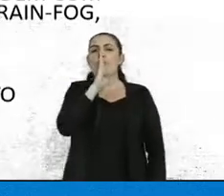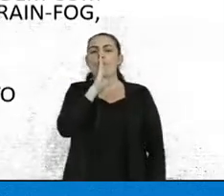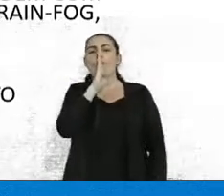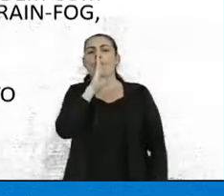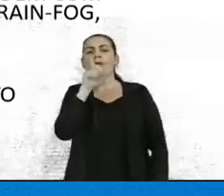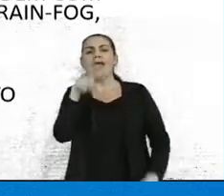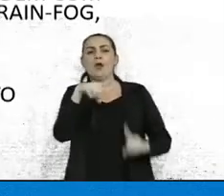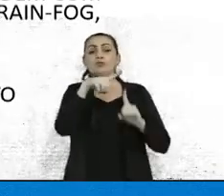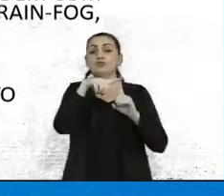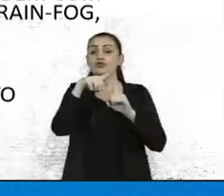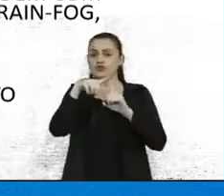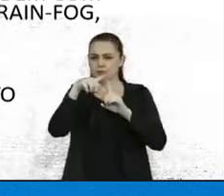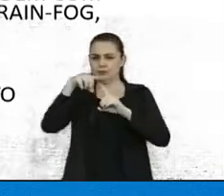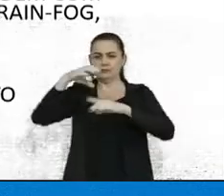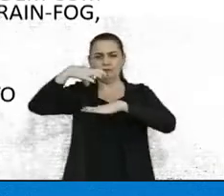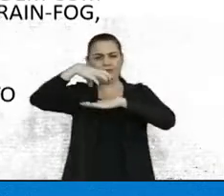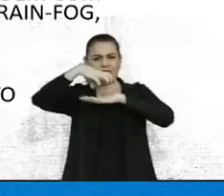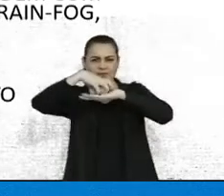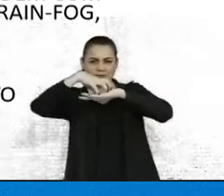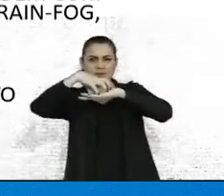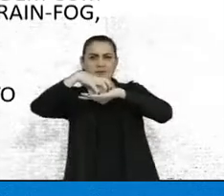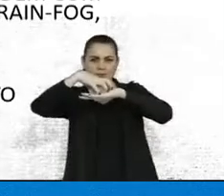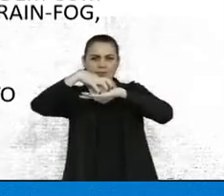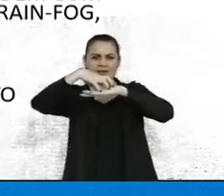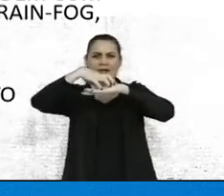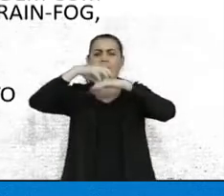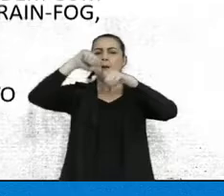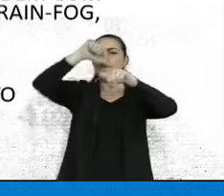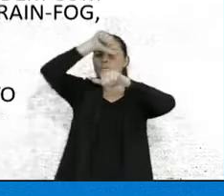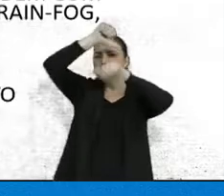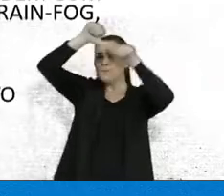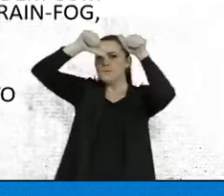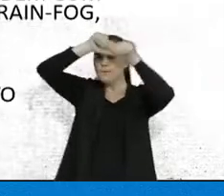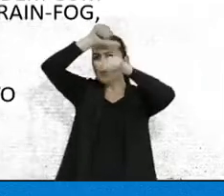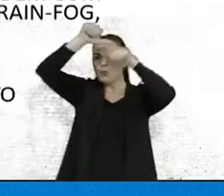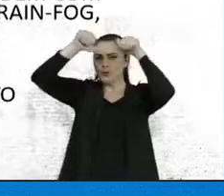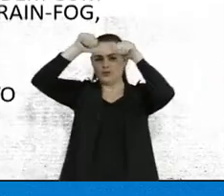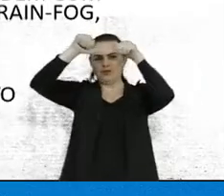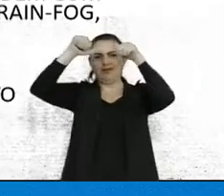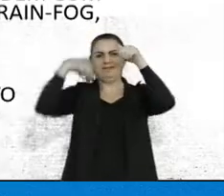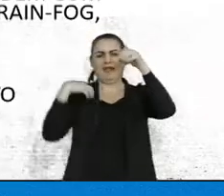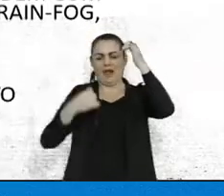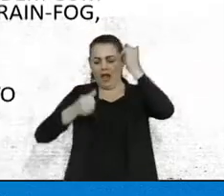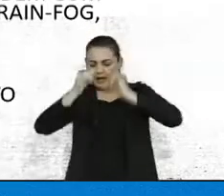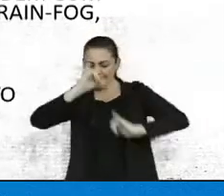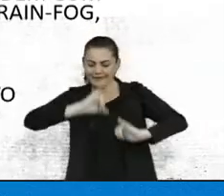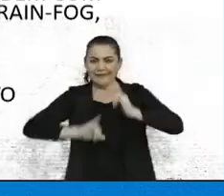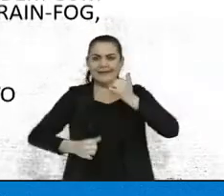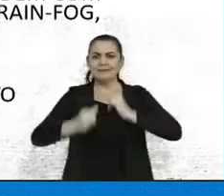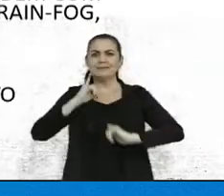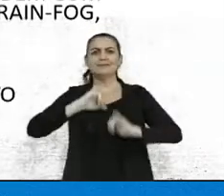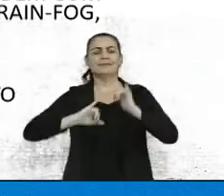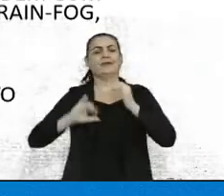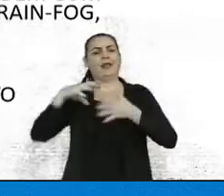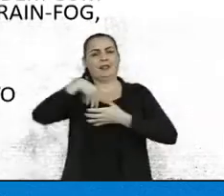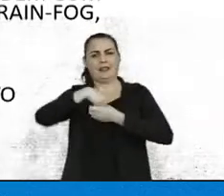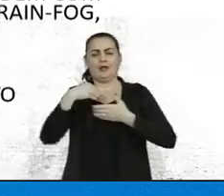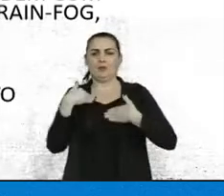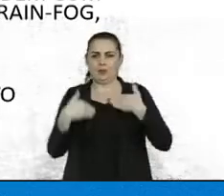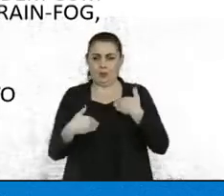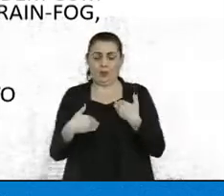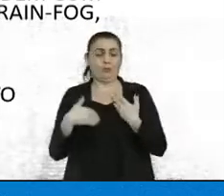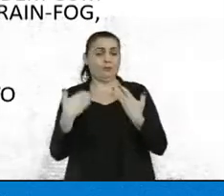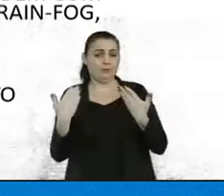causa alteração funcional. E aí, muitas vezes, pacientes com Hashimoto, eles apresentam